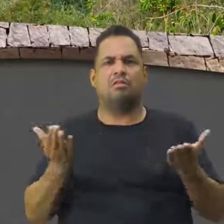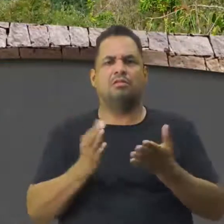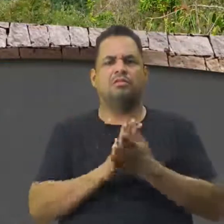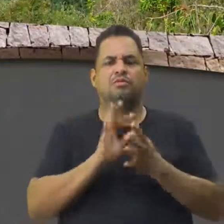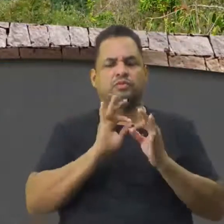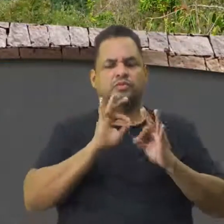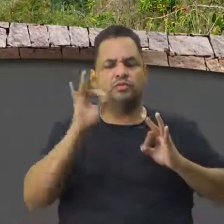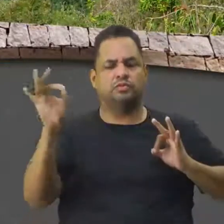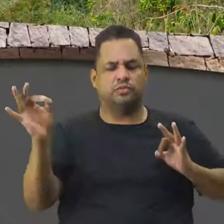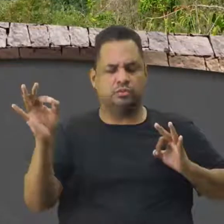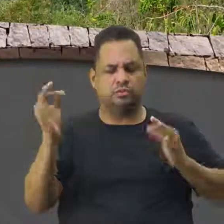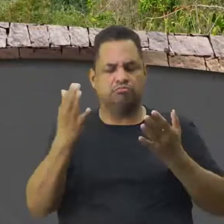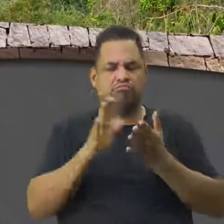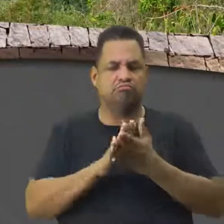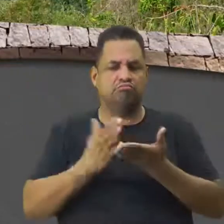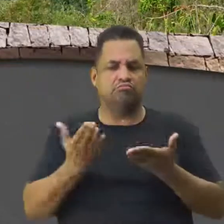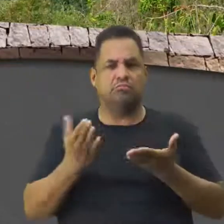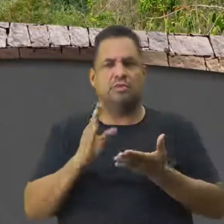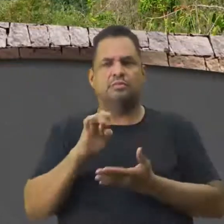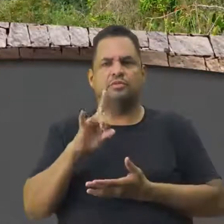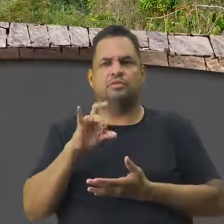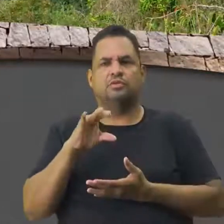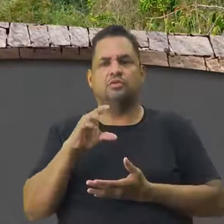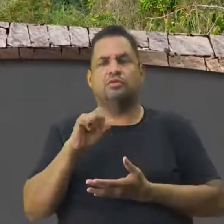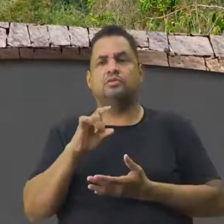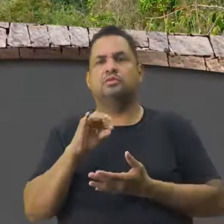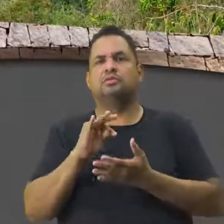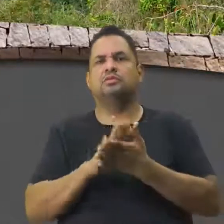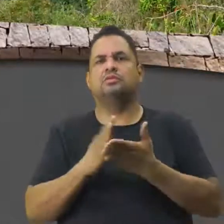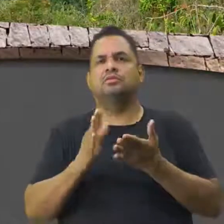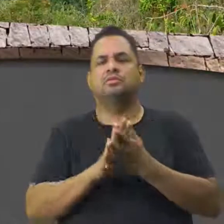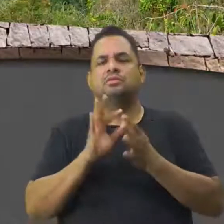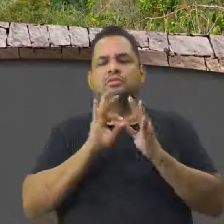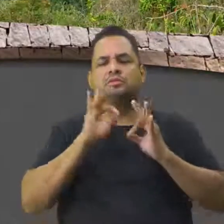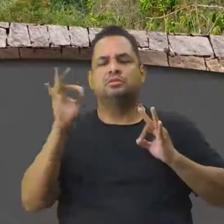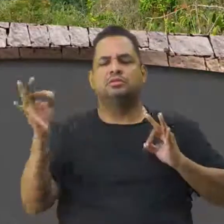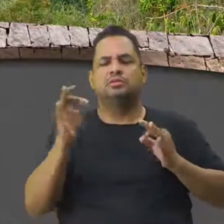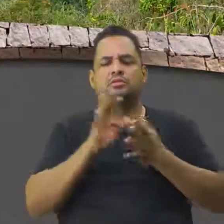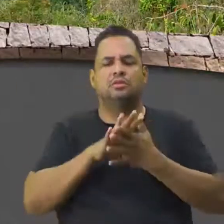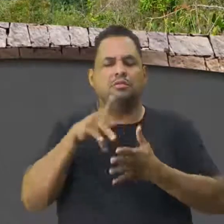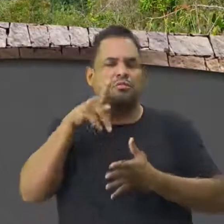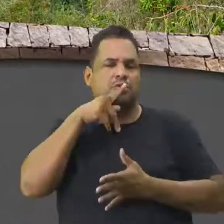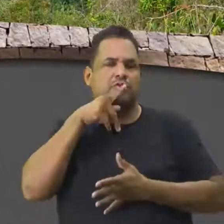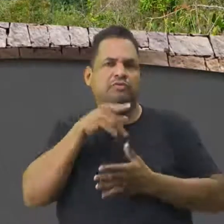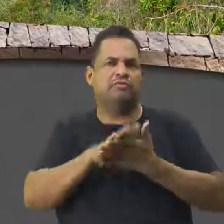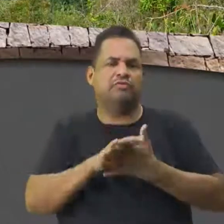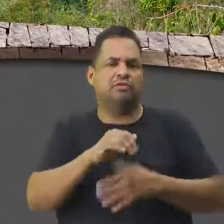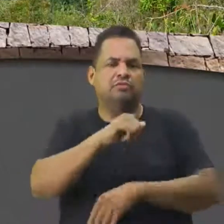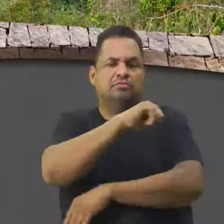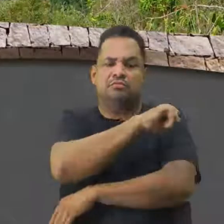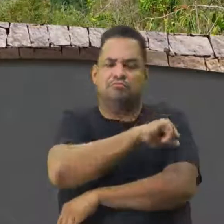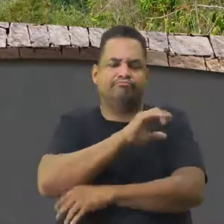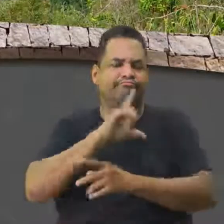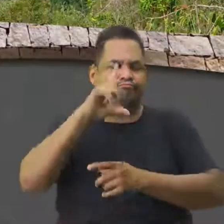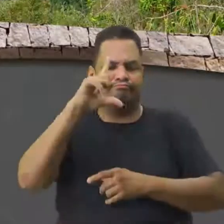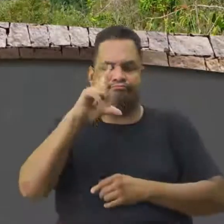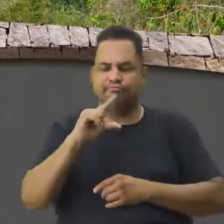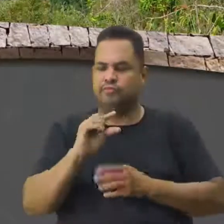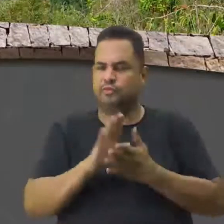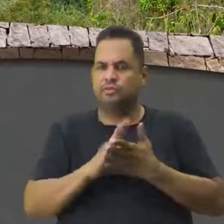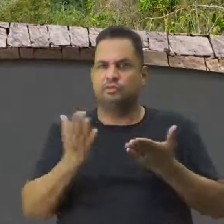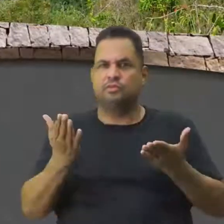absoluta, distância relativa. A distância entre Porto Velho e Vilhena não diminuiu. Essa é a distância